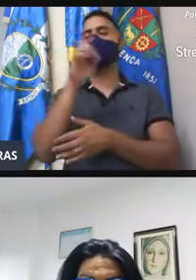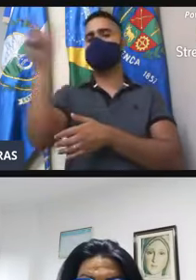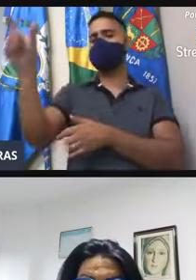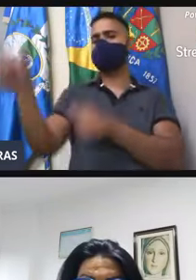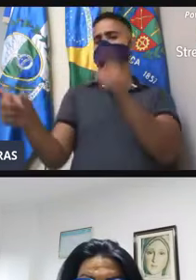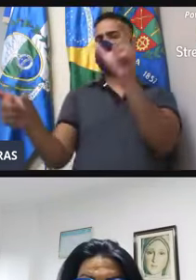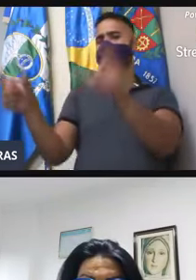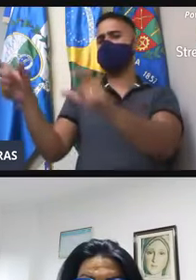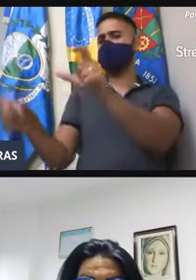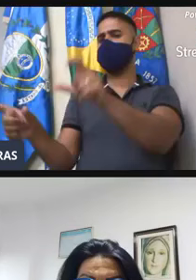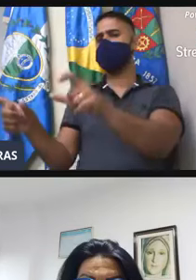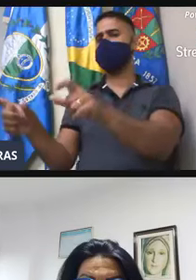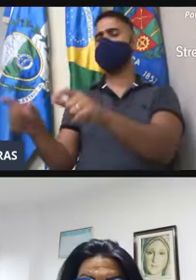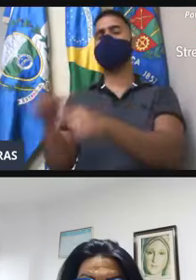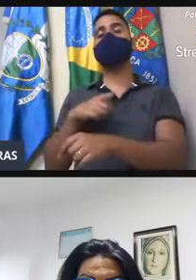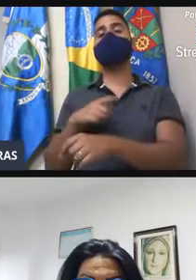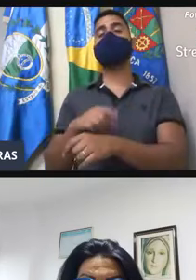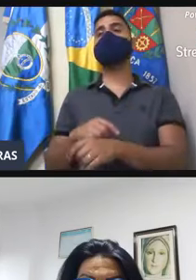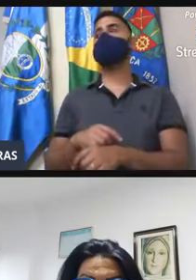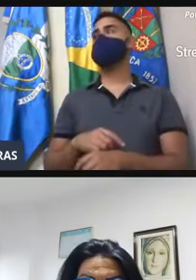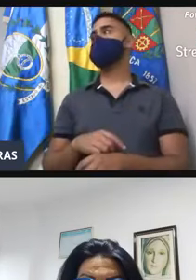postura. Somos